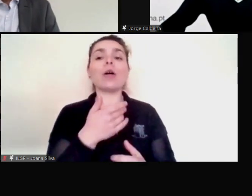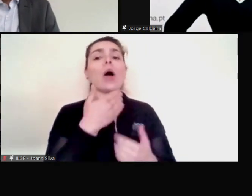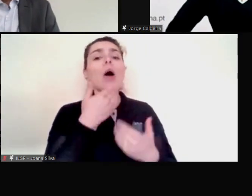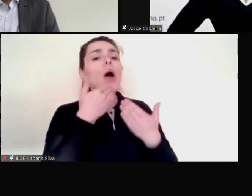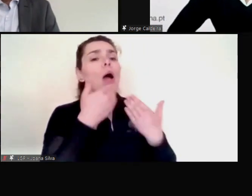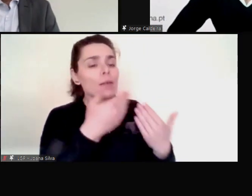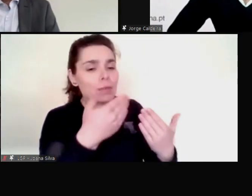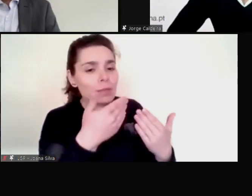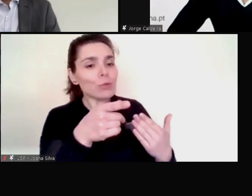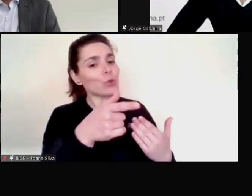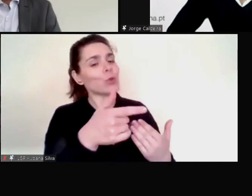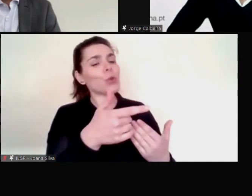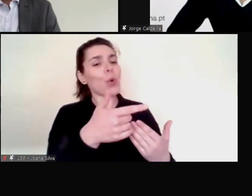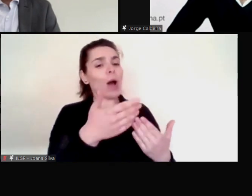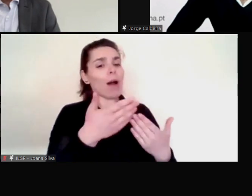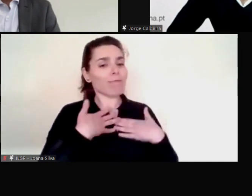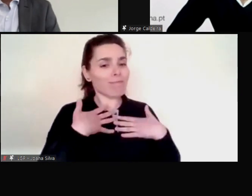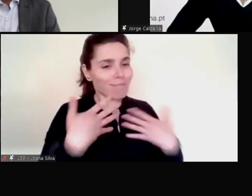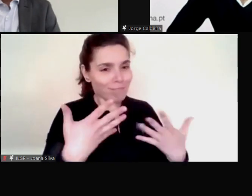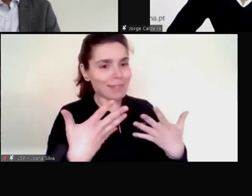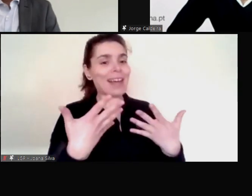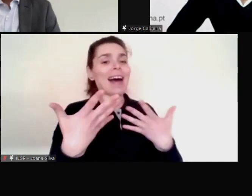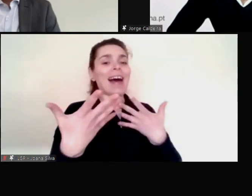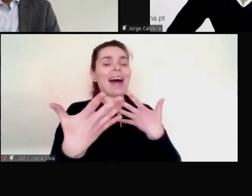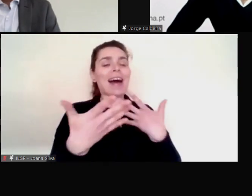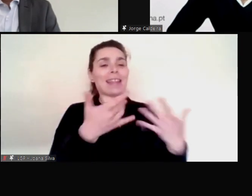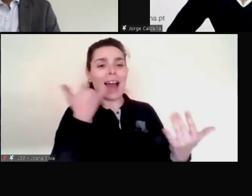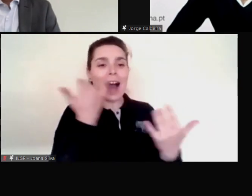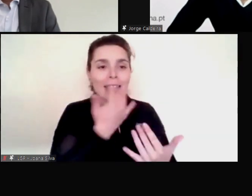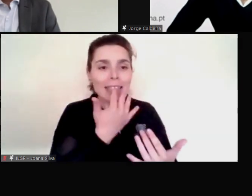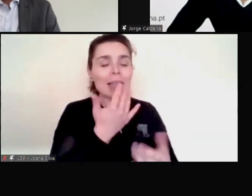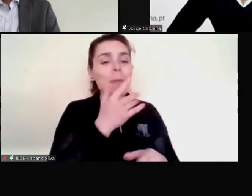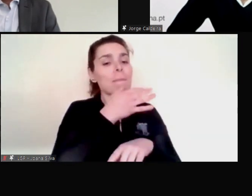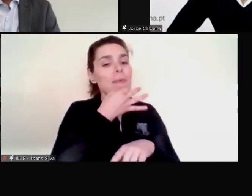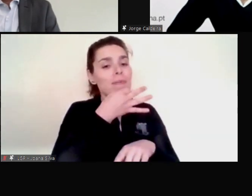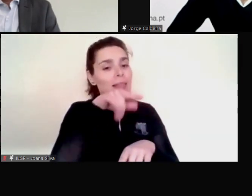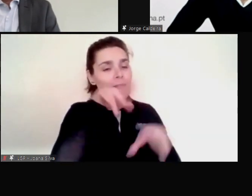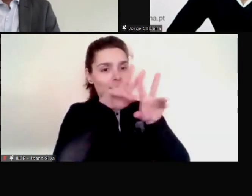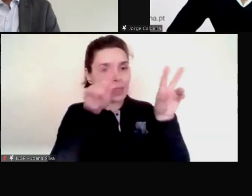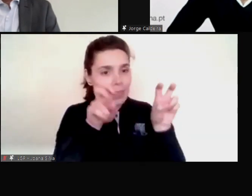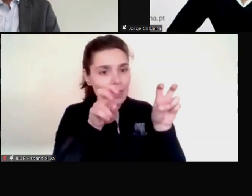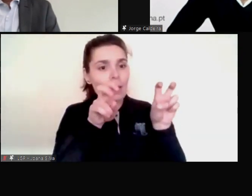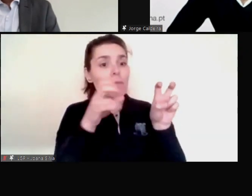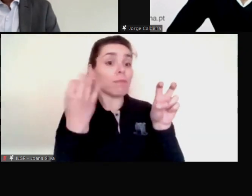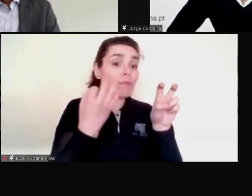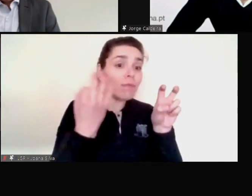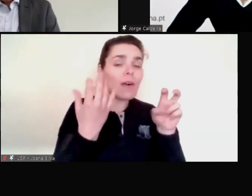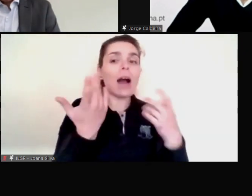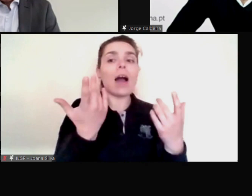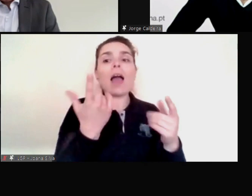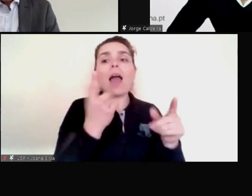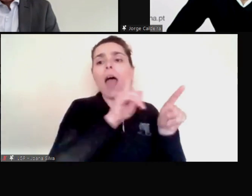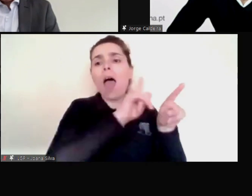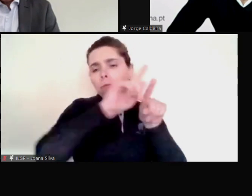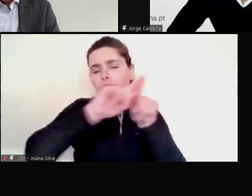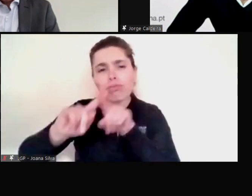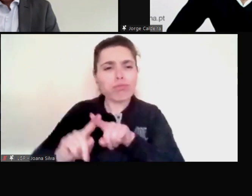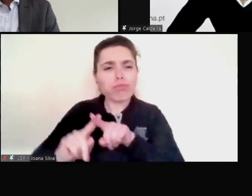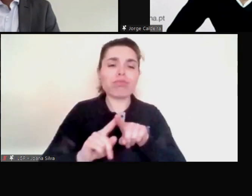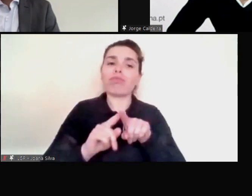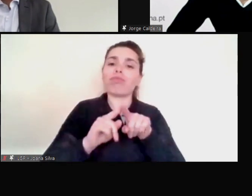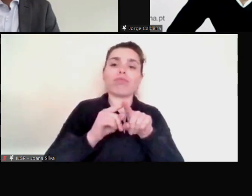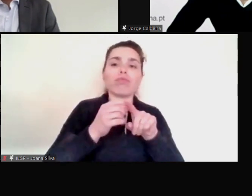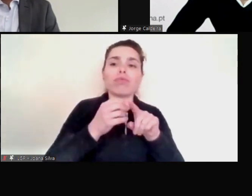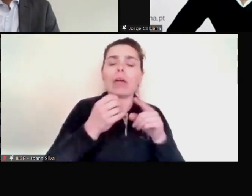o entusiasmo e acho que fica bem sublinhado quando falamos deste tema, estamos perante uma heterogeneidade muito grande que vai